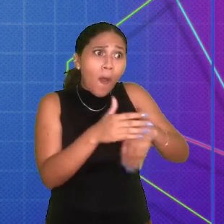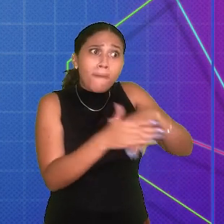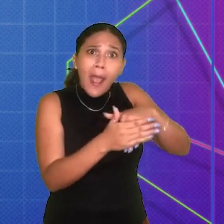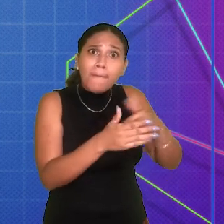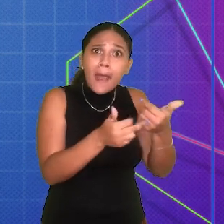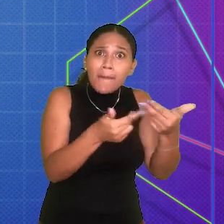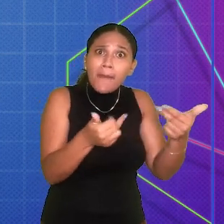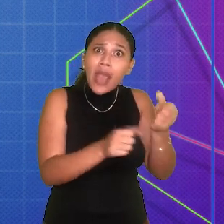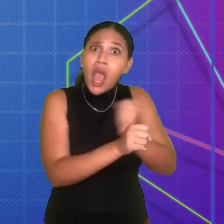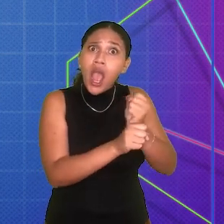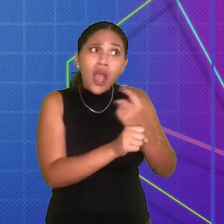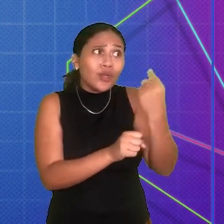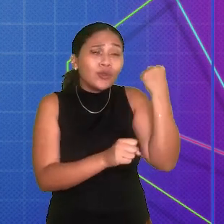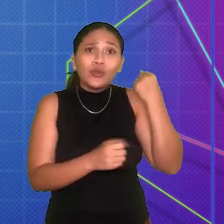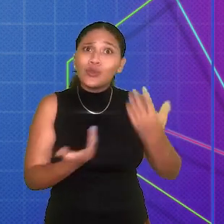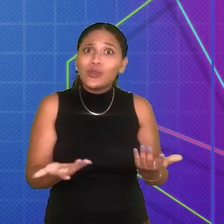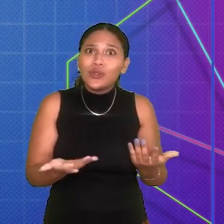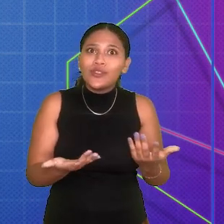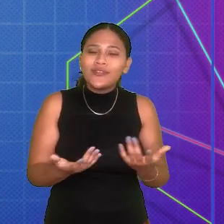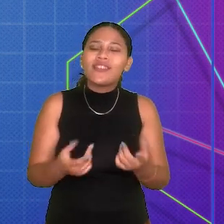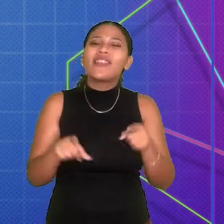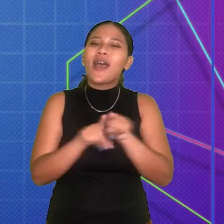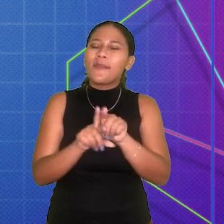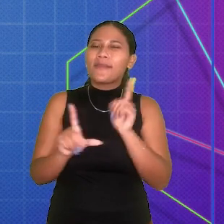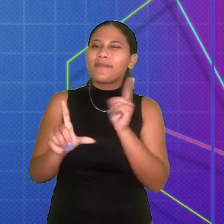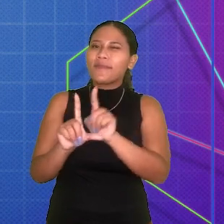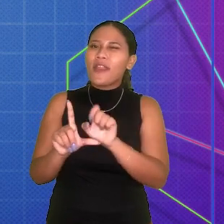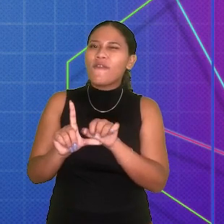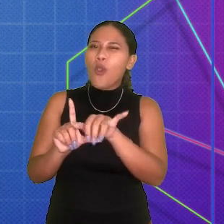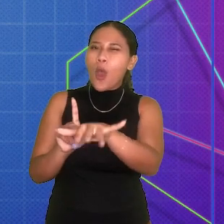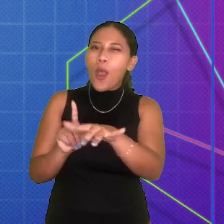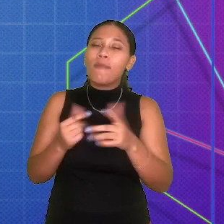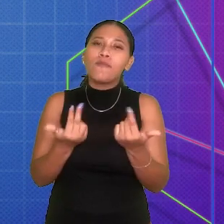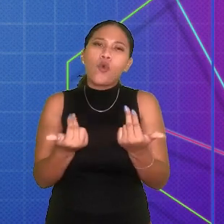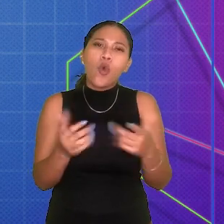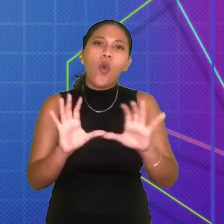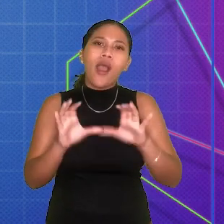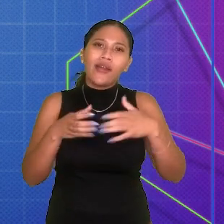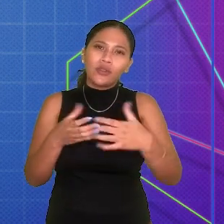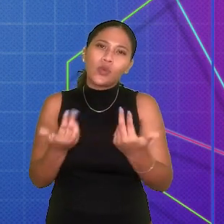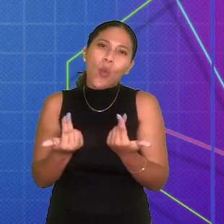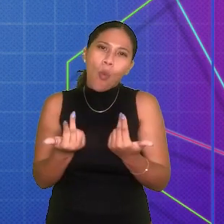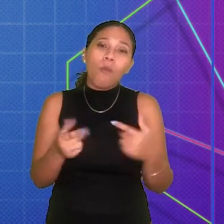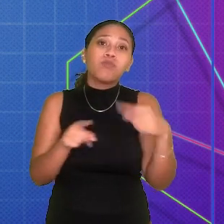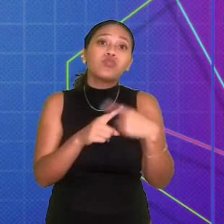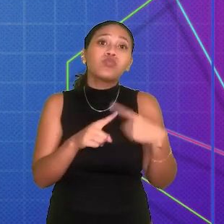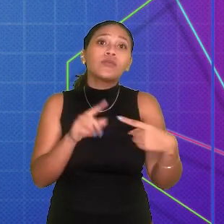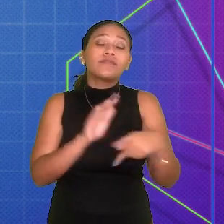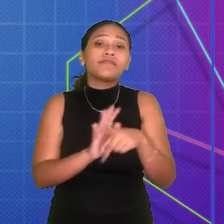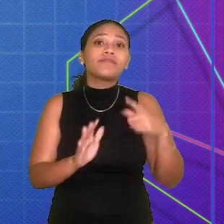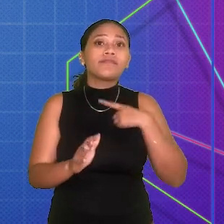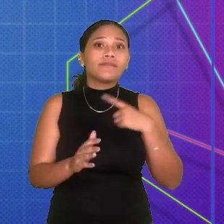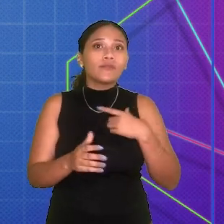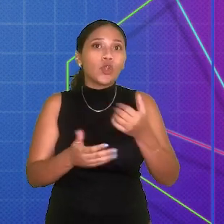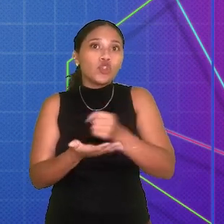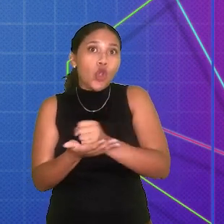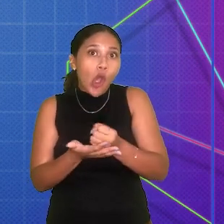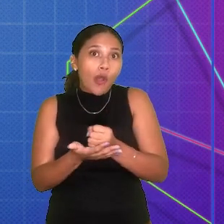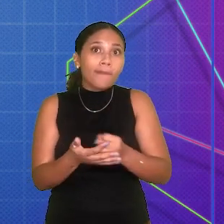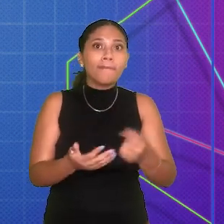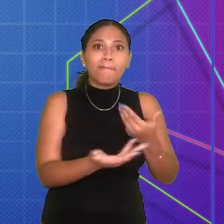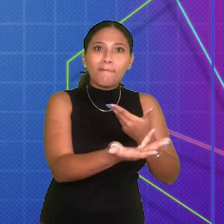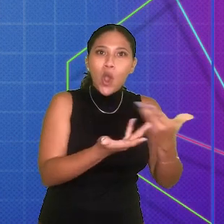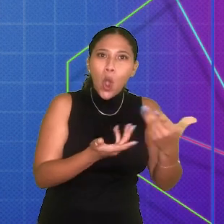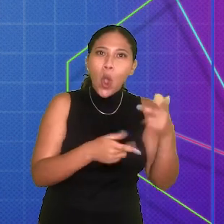anos. Os influenciadores também entram em uma categoria parecida, porque eles também intercedem entre jogos e o